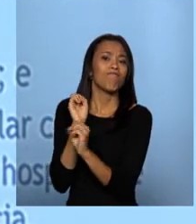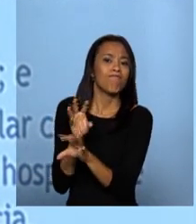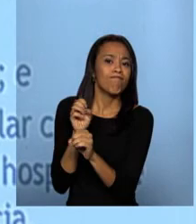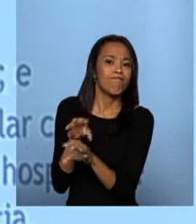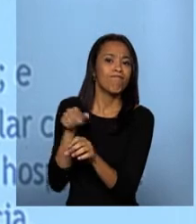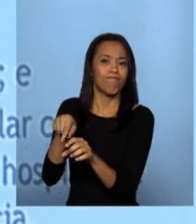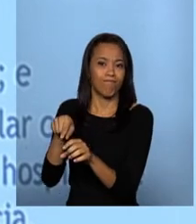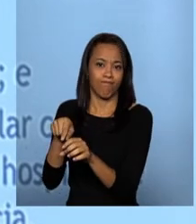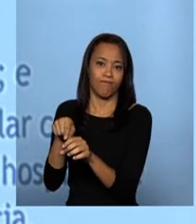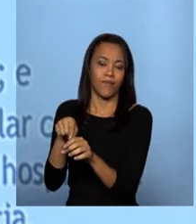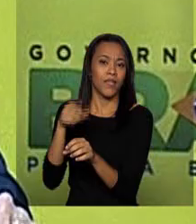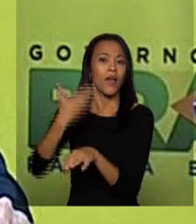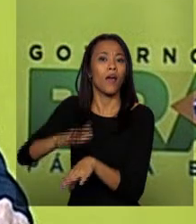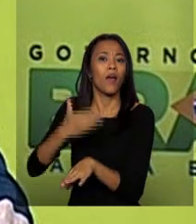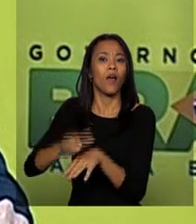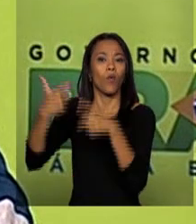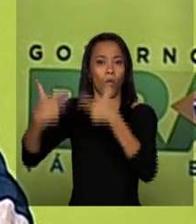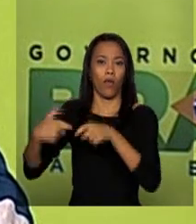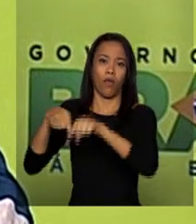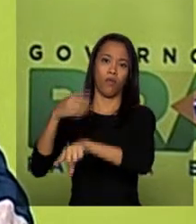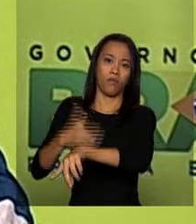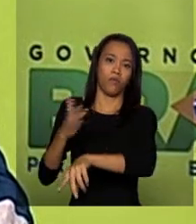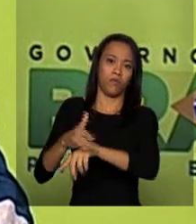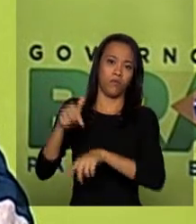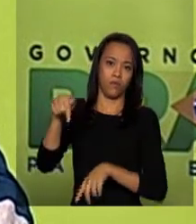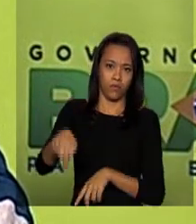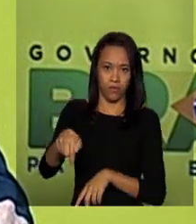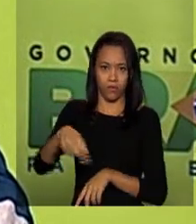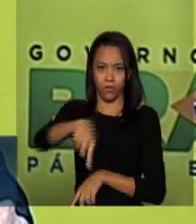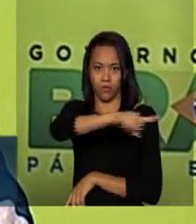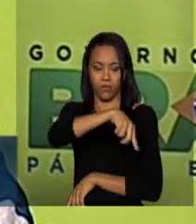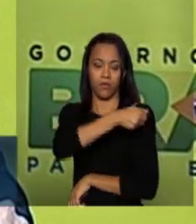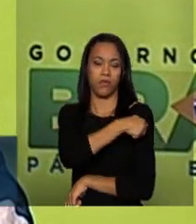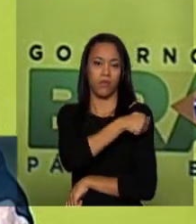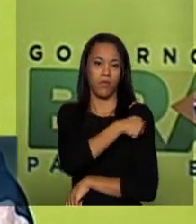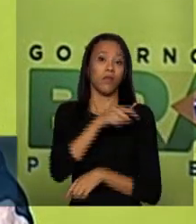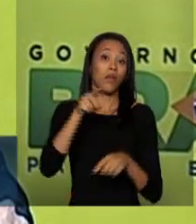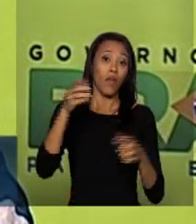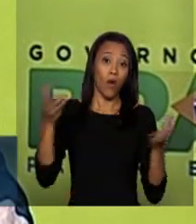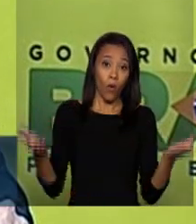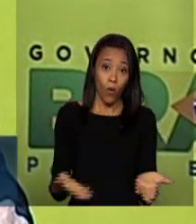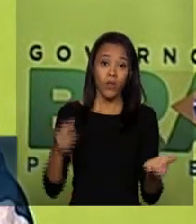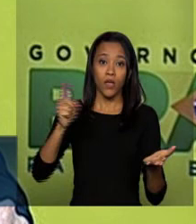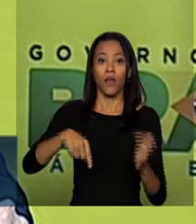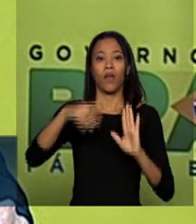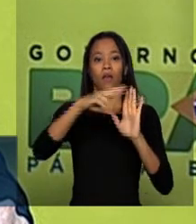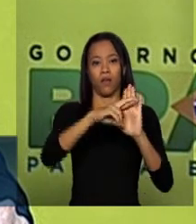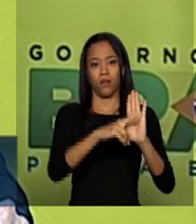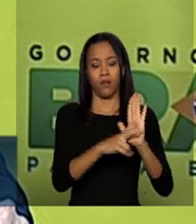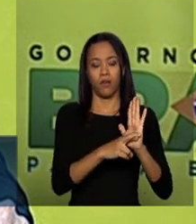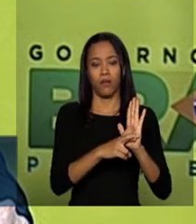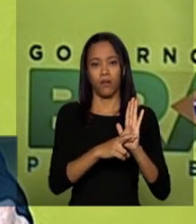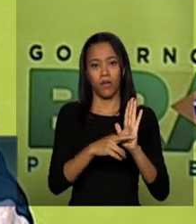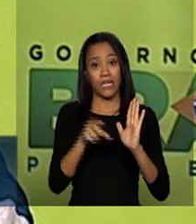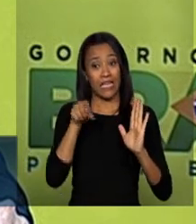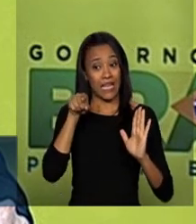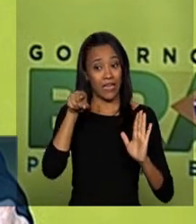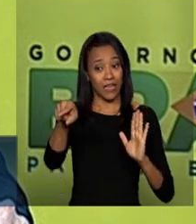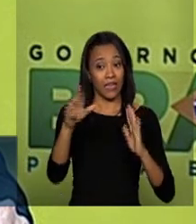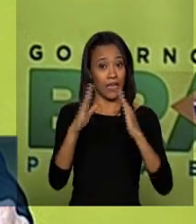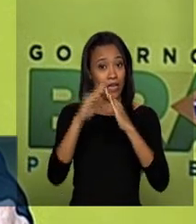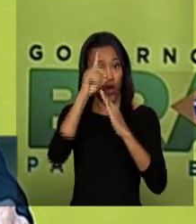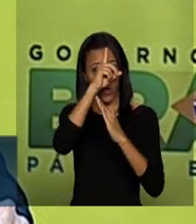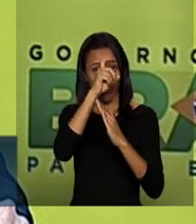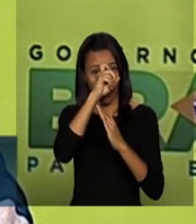Ou seja, esse é o critério hoje admitido para que aquele hospital tenha